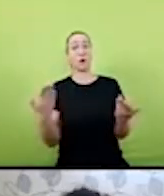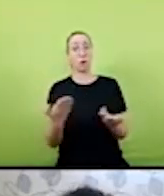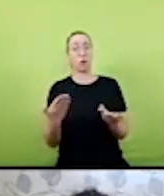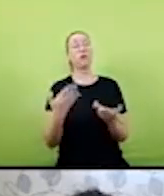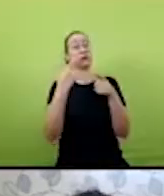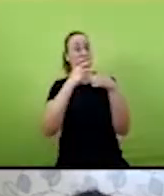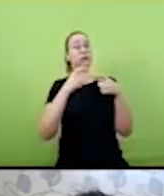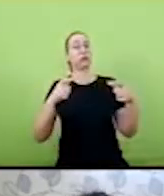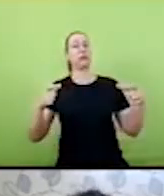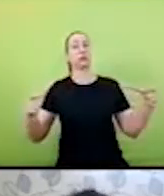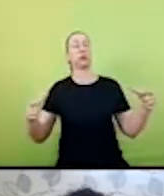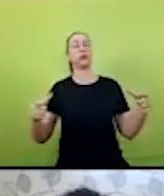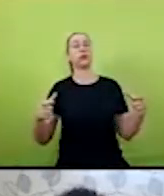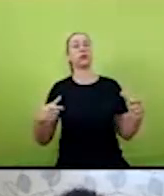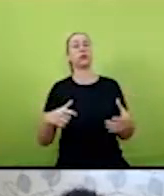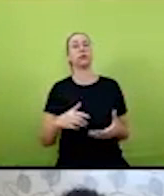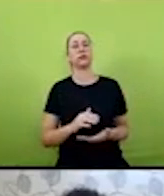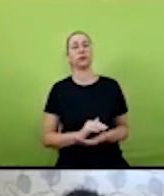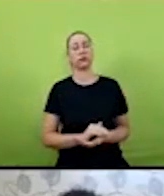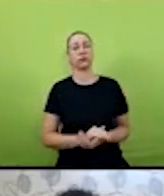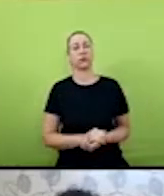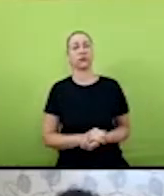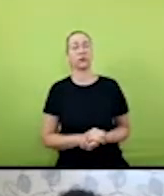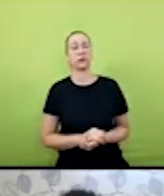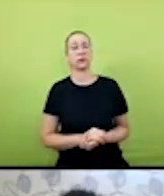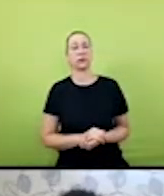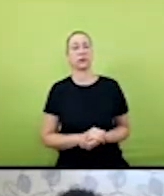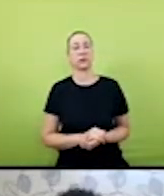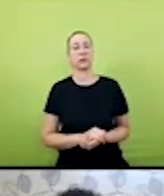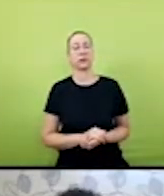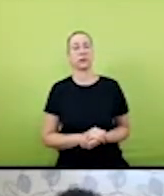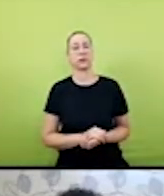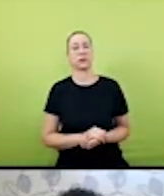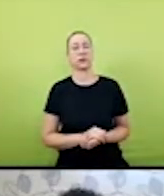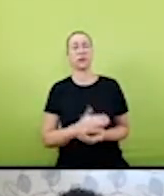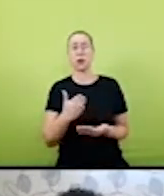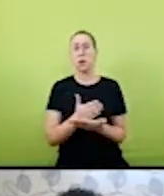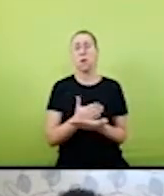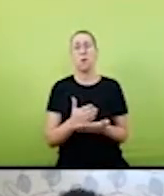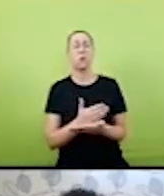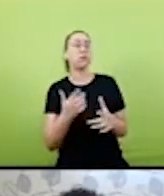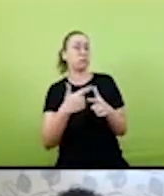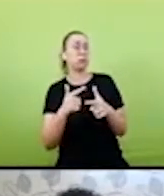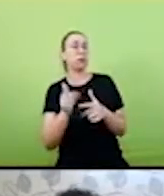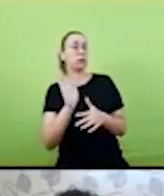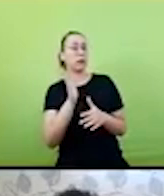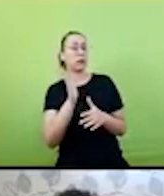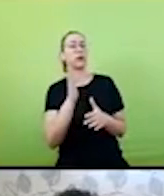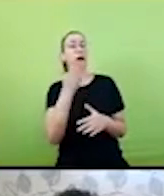tenha aumentado, sim, por alguns fatores que a gente também tem estudado, né, algumas pesquisas